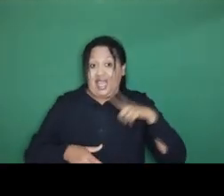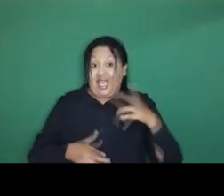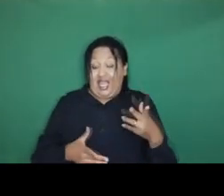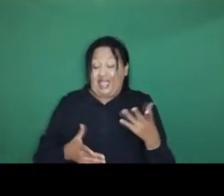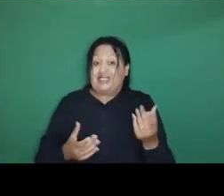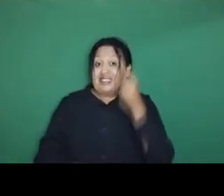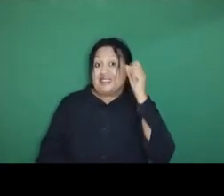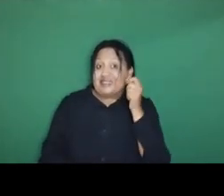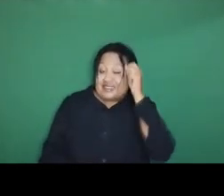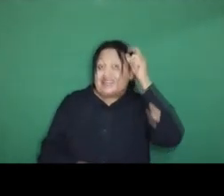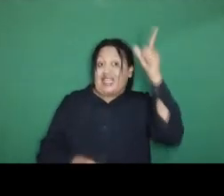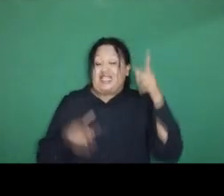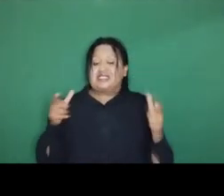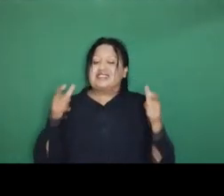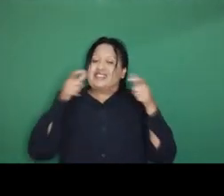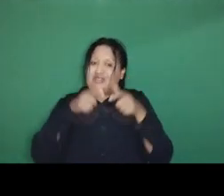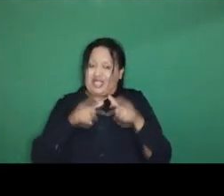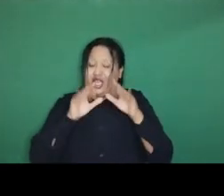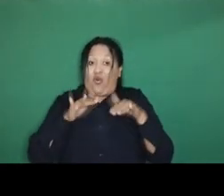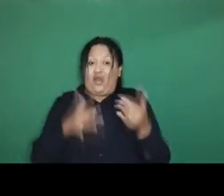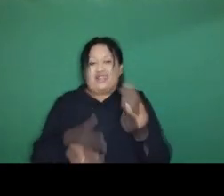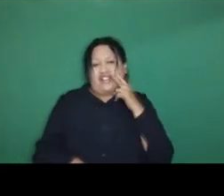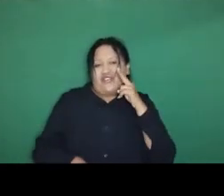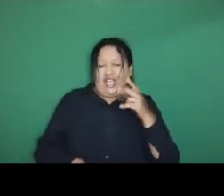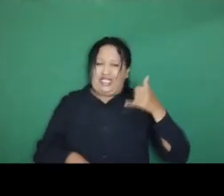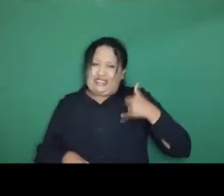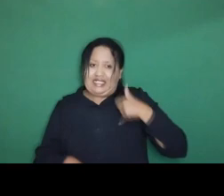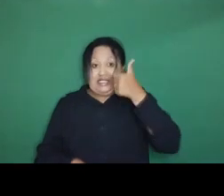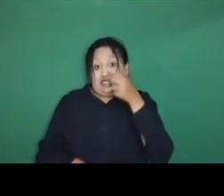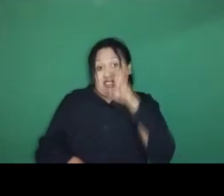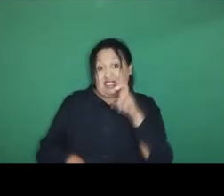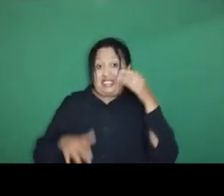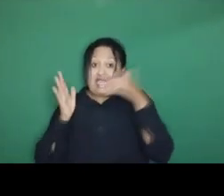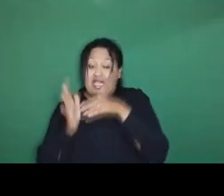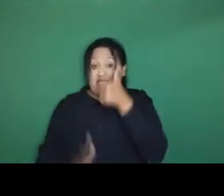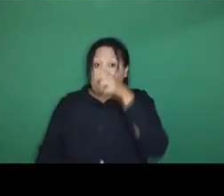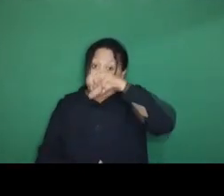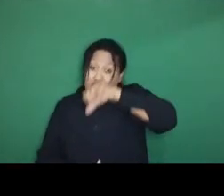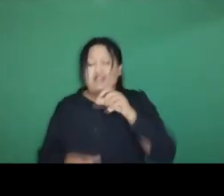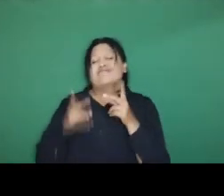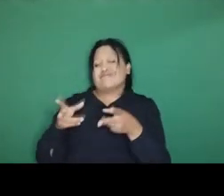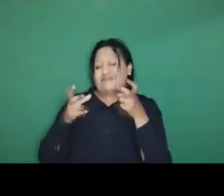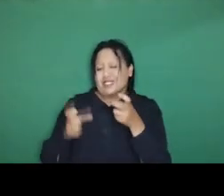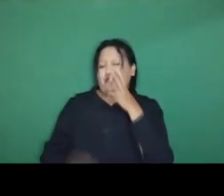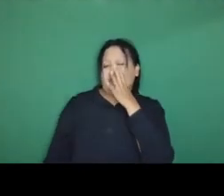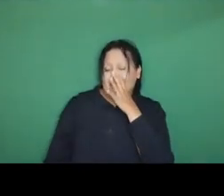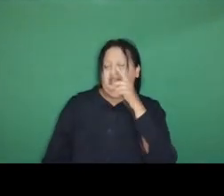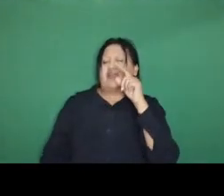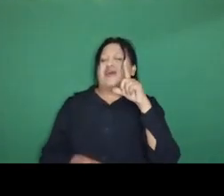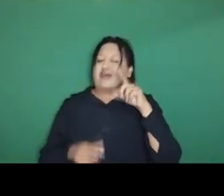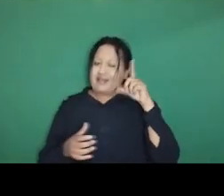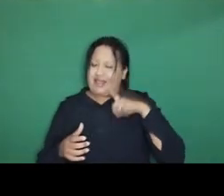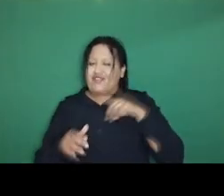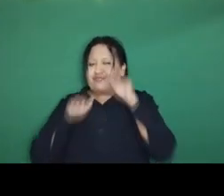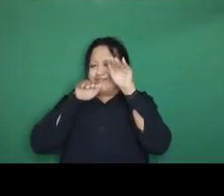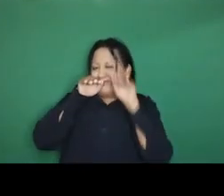de redução então quando a gente olha para classe etária de 15 a 19 a gente observa que realmente ela ouve teve